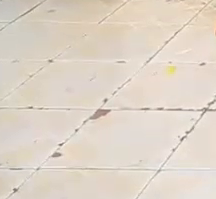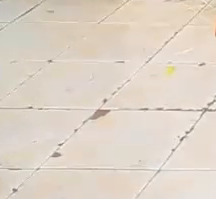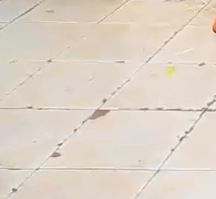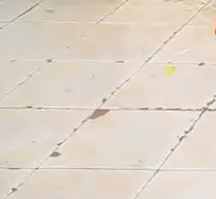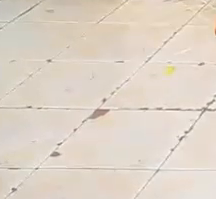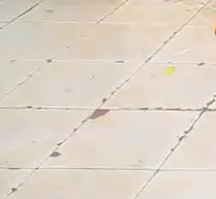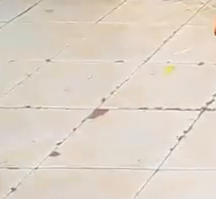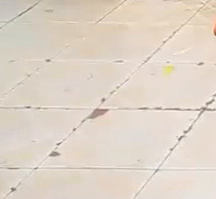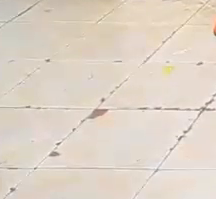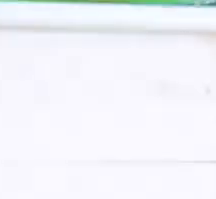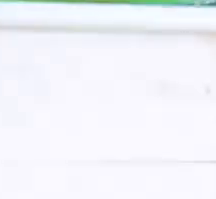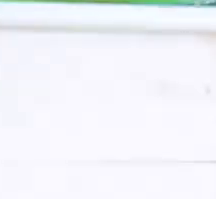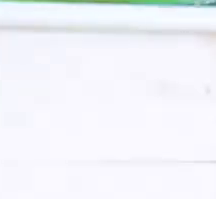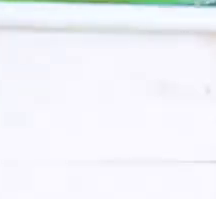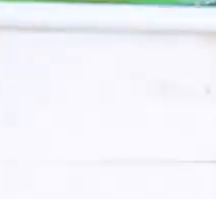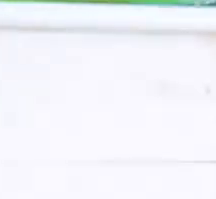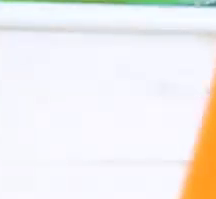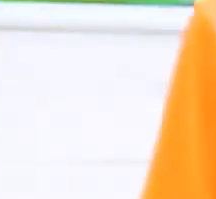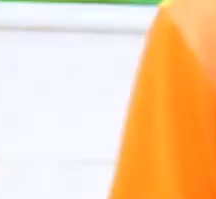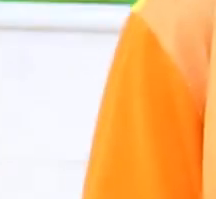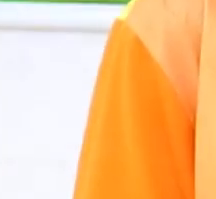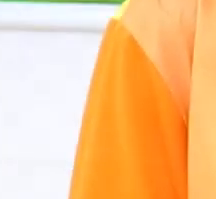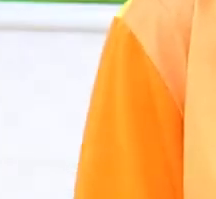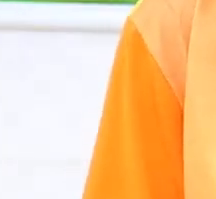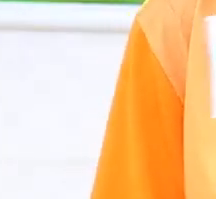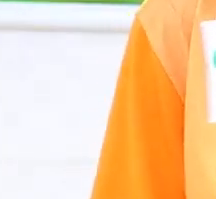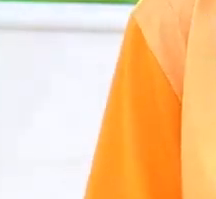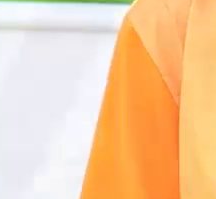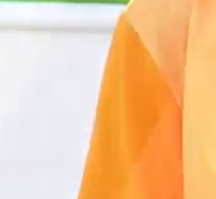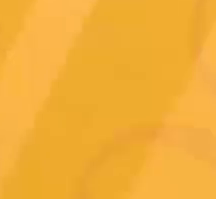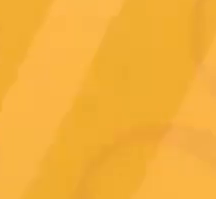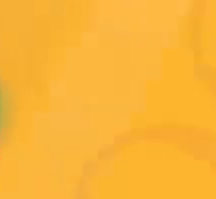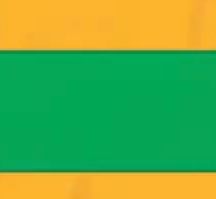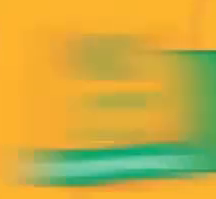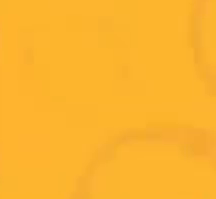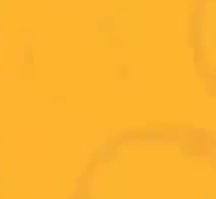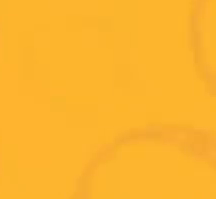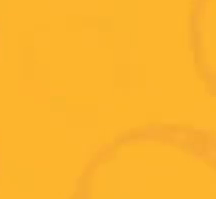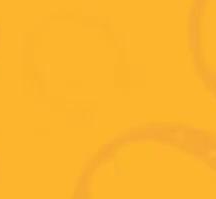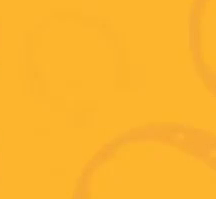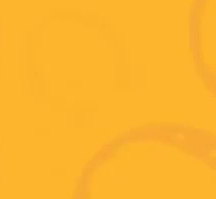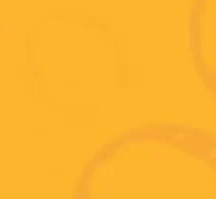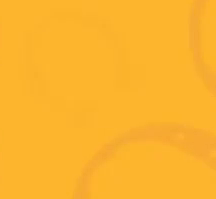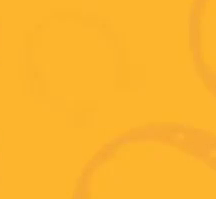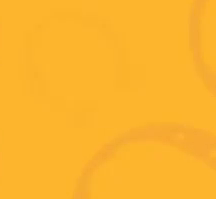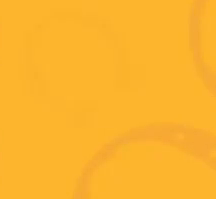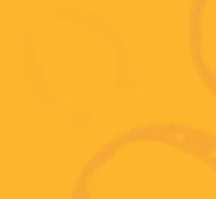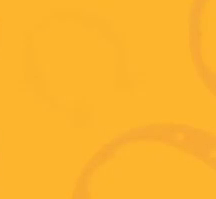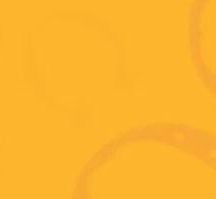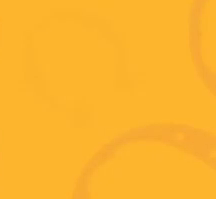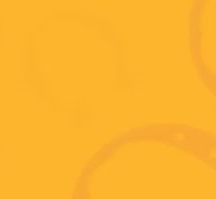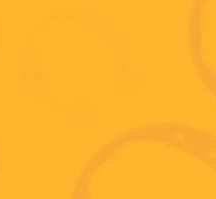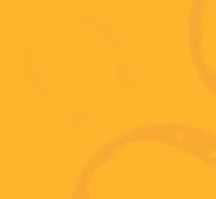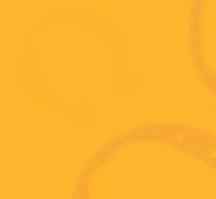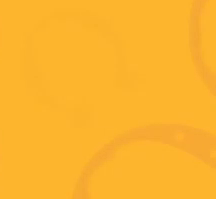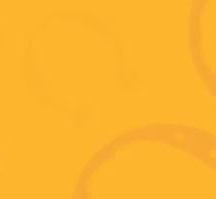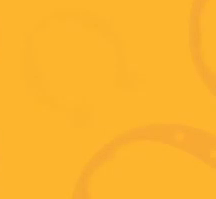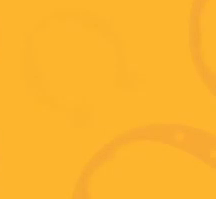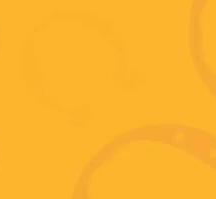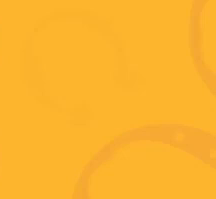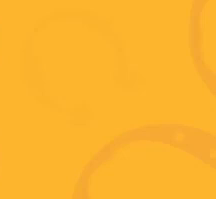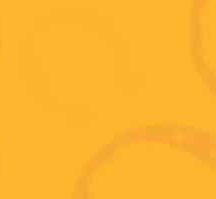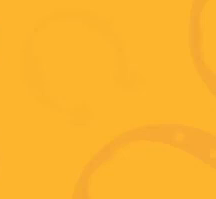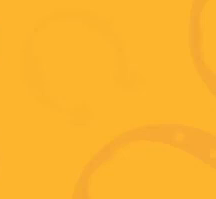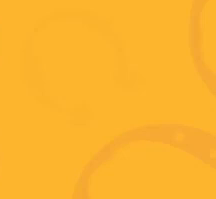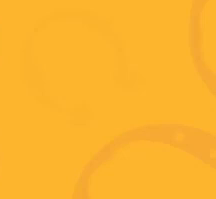das 6 às 5h30, com minha sogra Silvânia, veio adquirir o seu. Quem também dividiu foi o José Irã Bispo, olha ele na